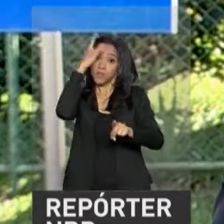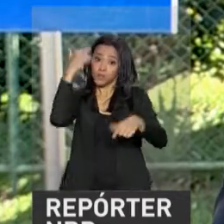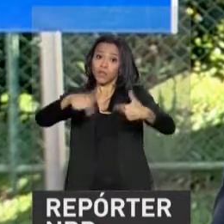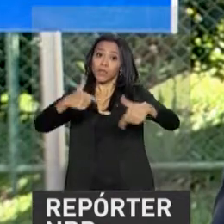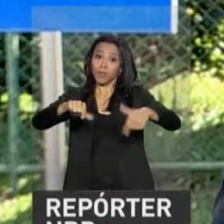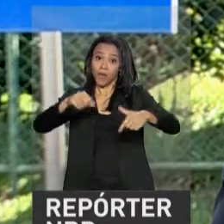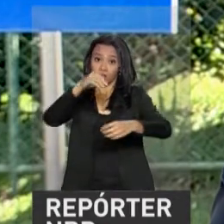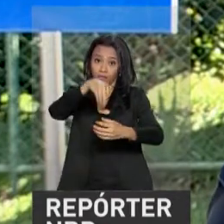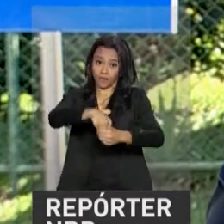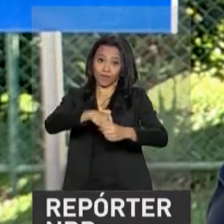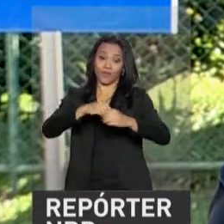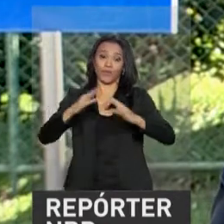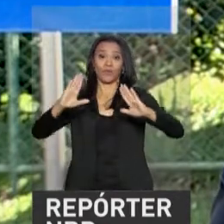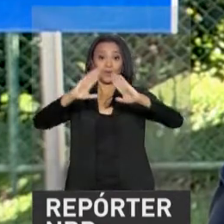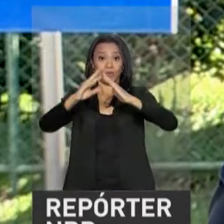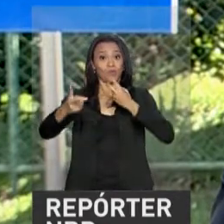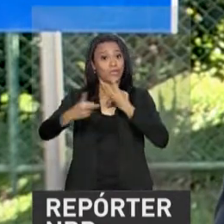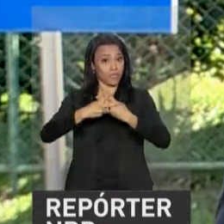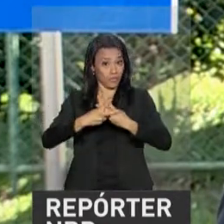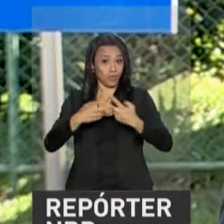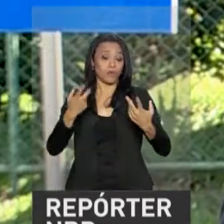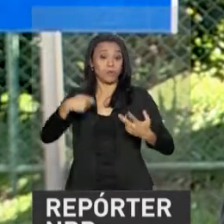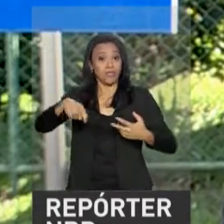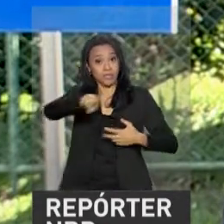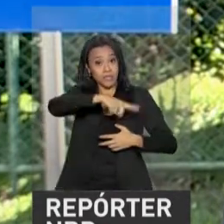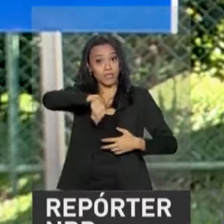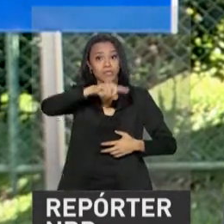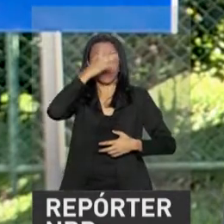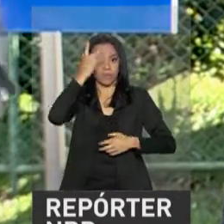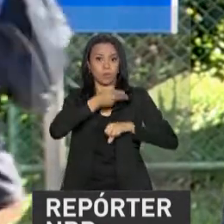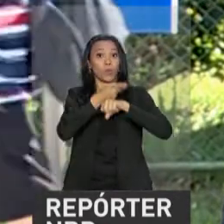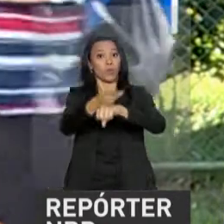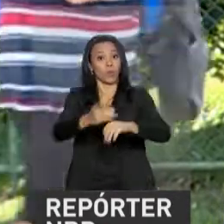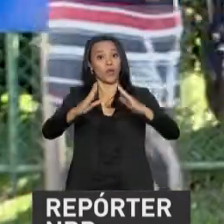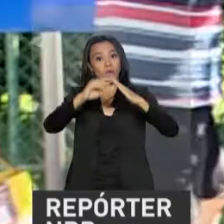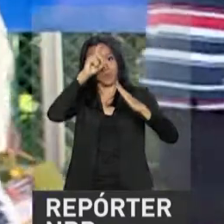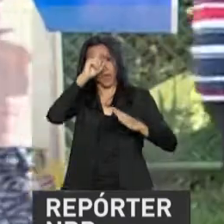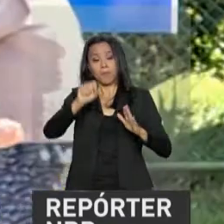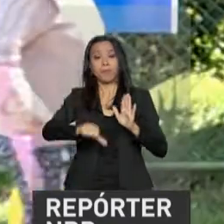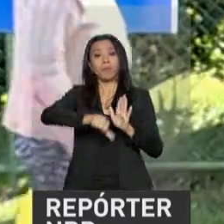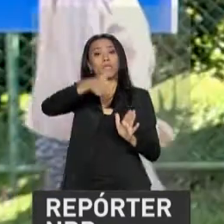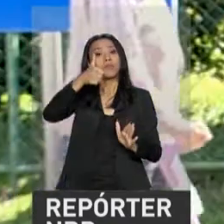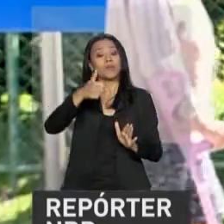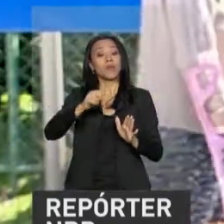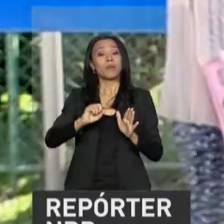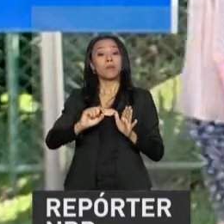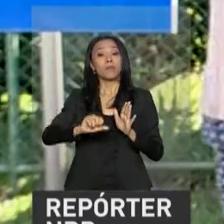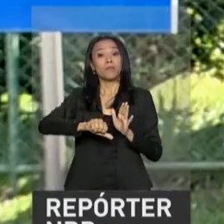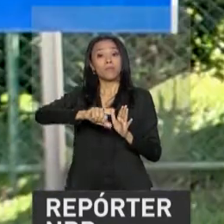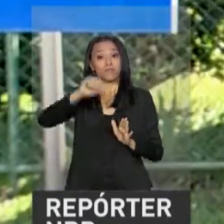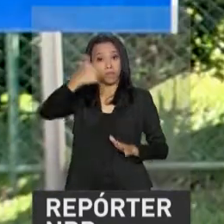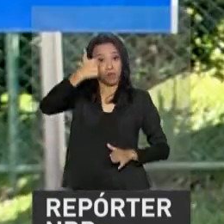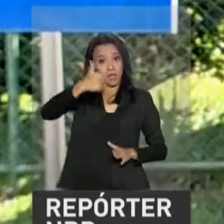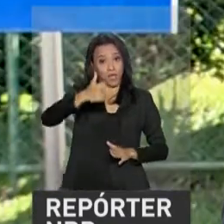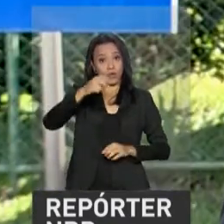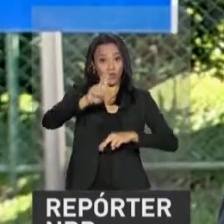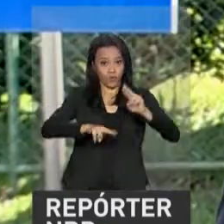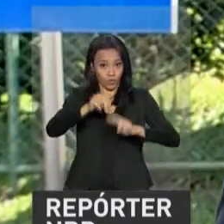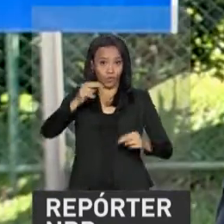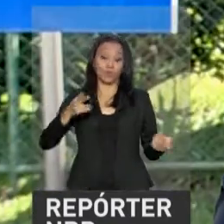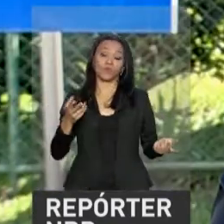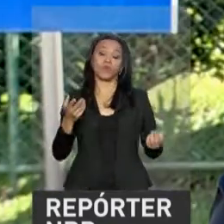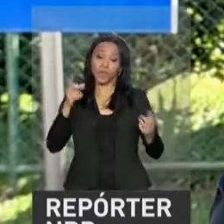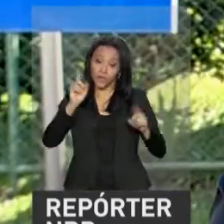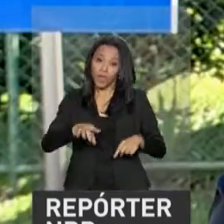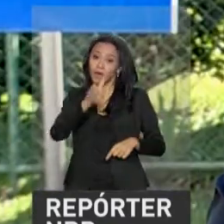todas essas pessoas devem procurar o a campanha vai até o dia 1º de junho e o governo federal o ministério da saúde marcou um